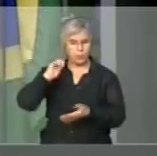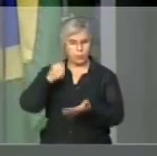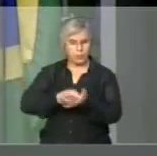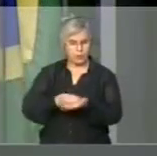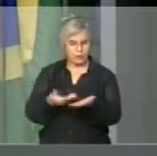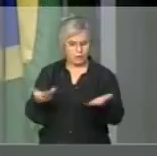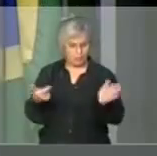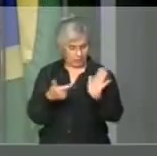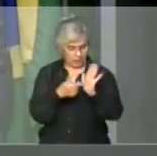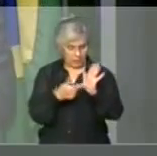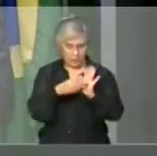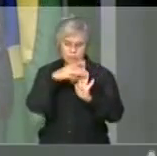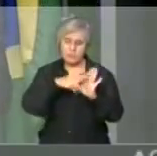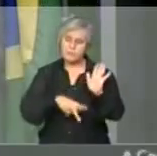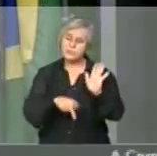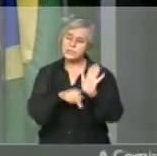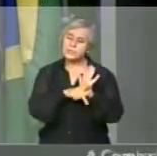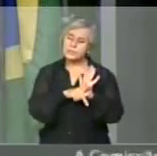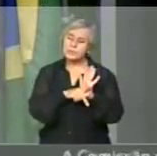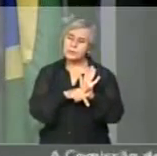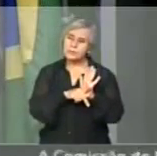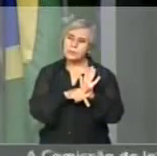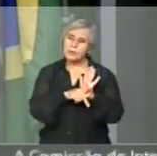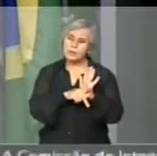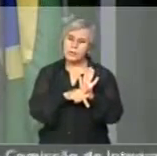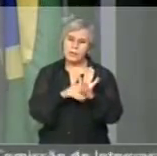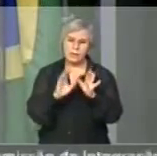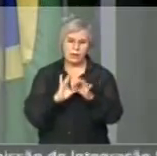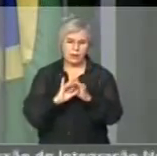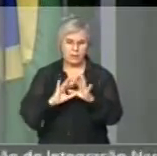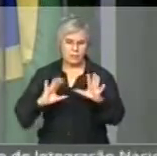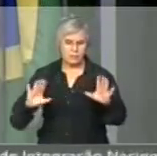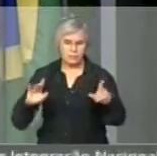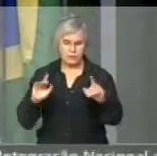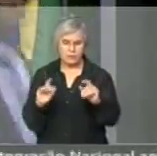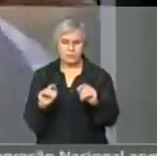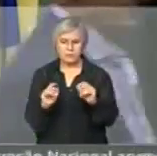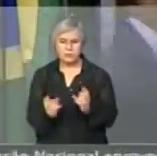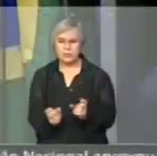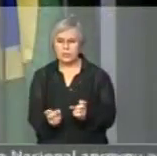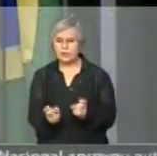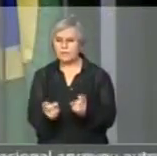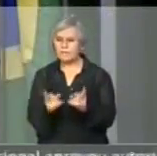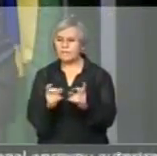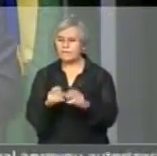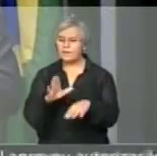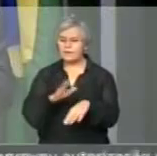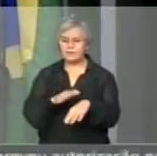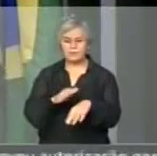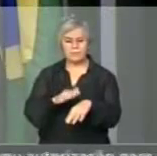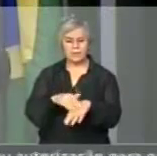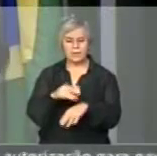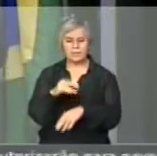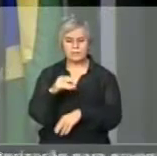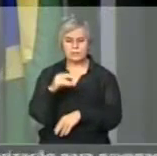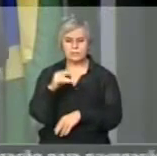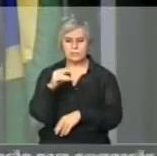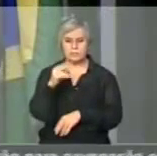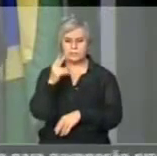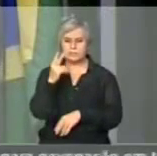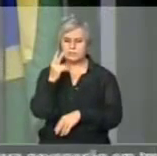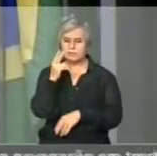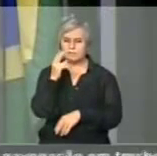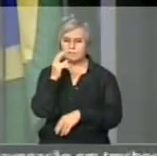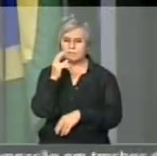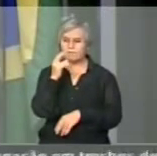própria medida provisória, que permitindo a venda de mais de 2 dezenas, a concessão